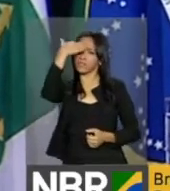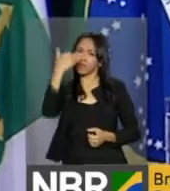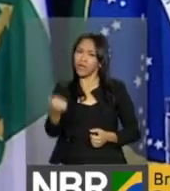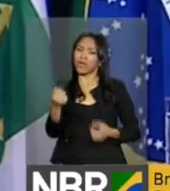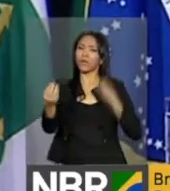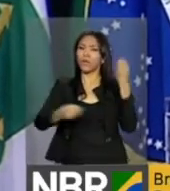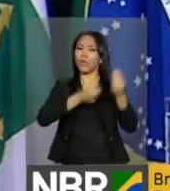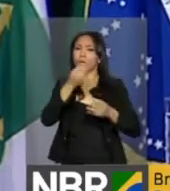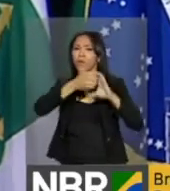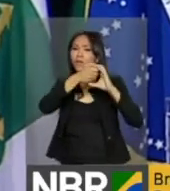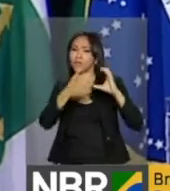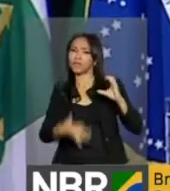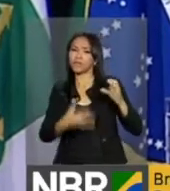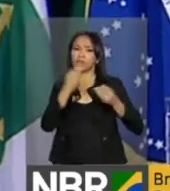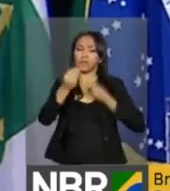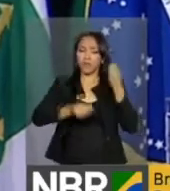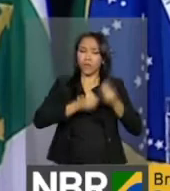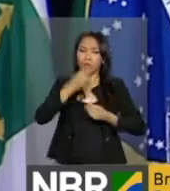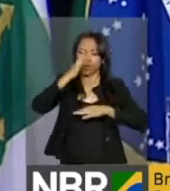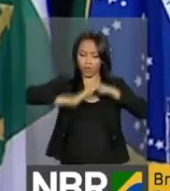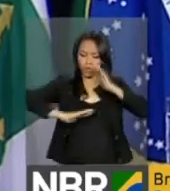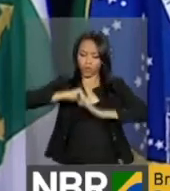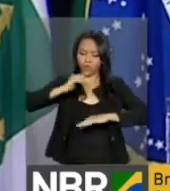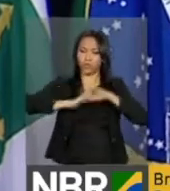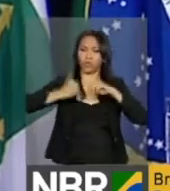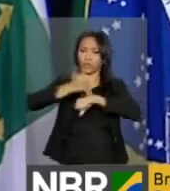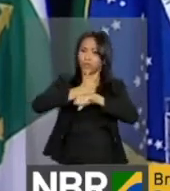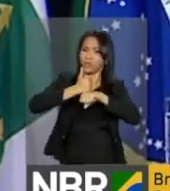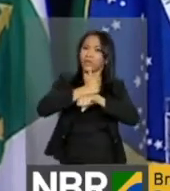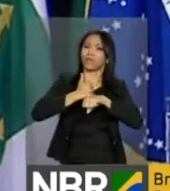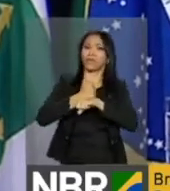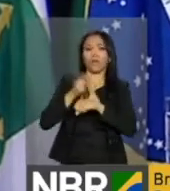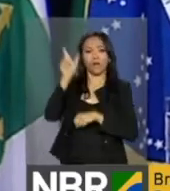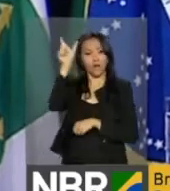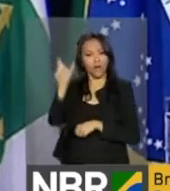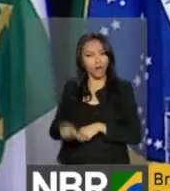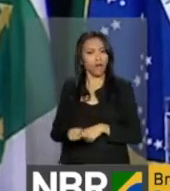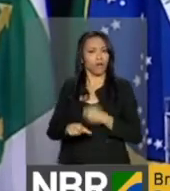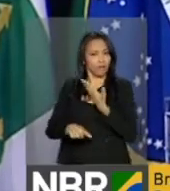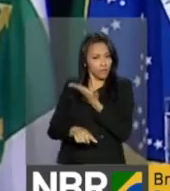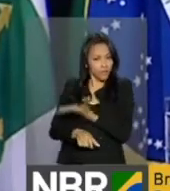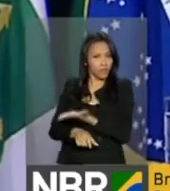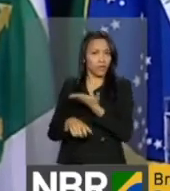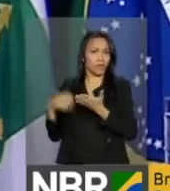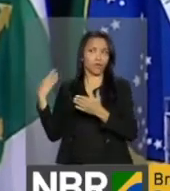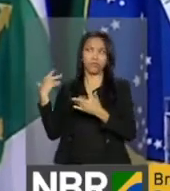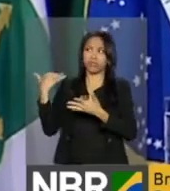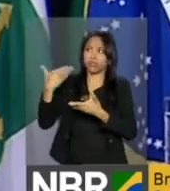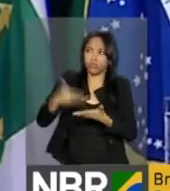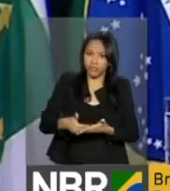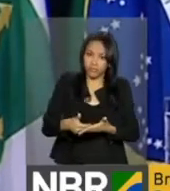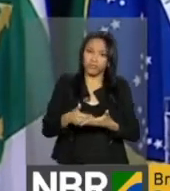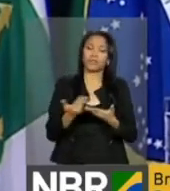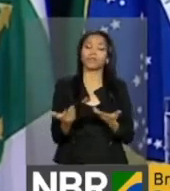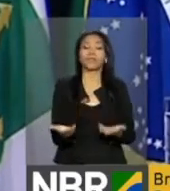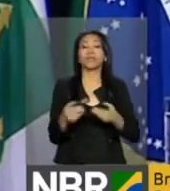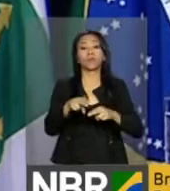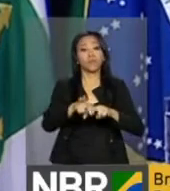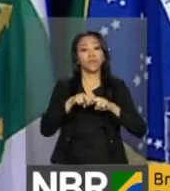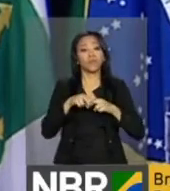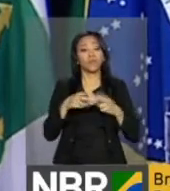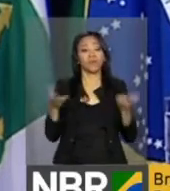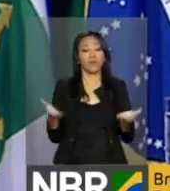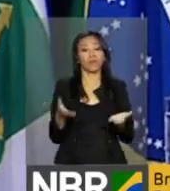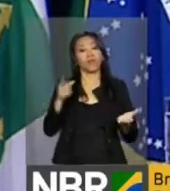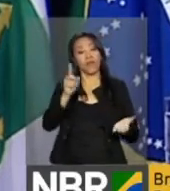profissional, do trabalho desenvolvido pela Procuradora-Geral Raquel Dodge ao longo do tempo. Portanto, este é o